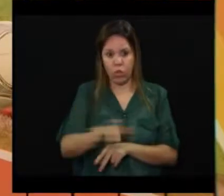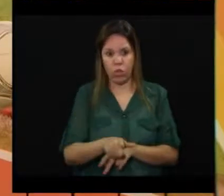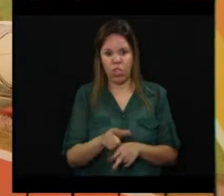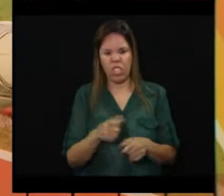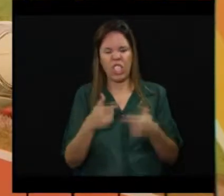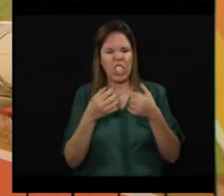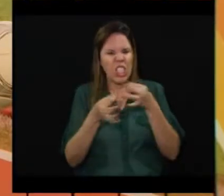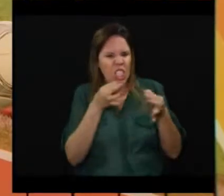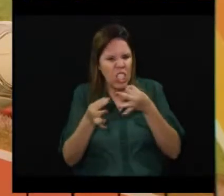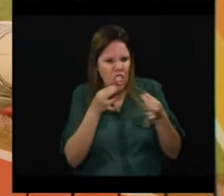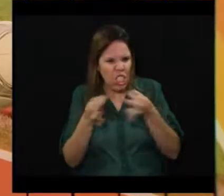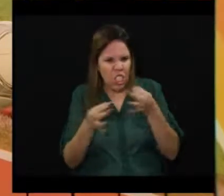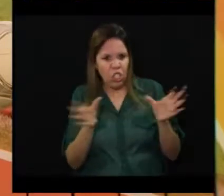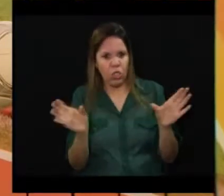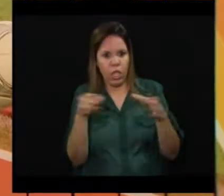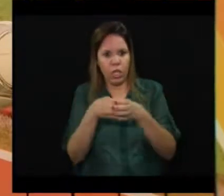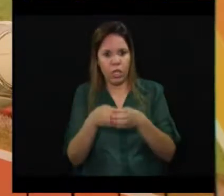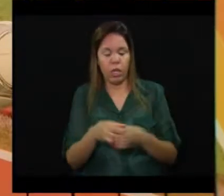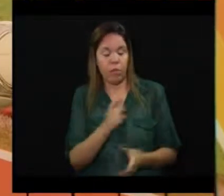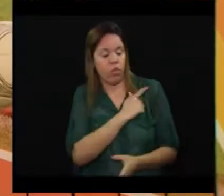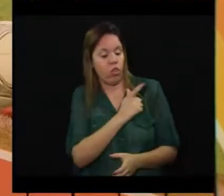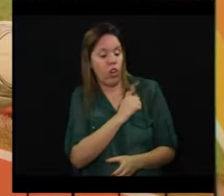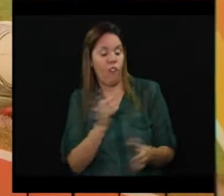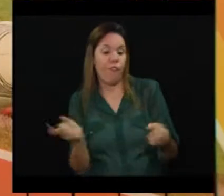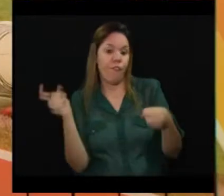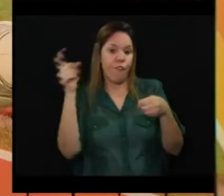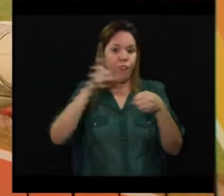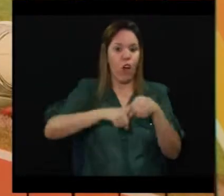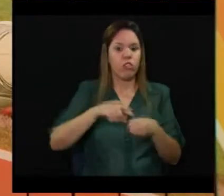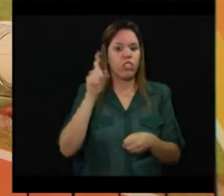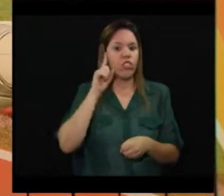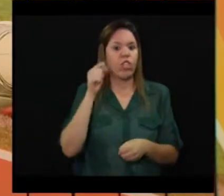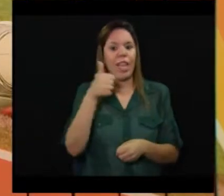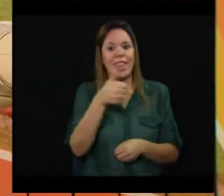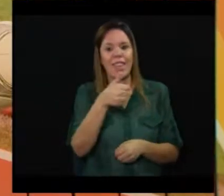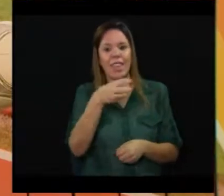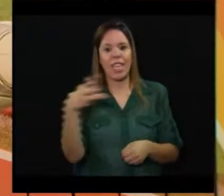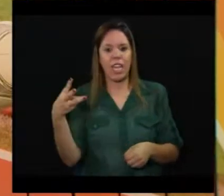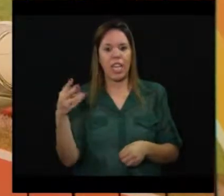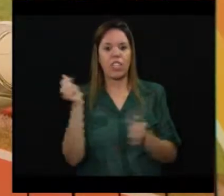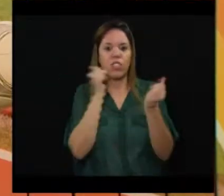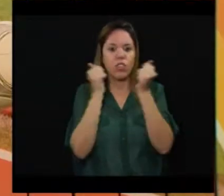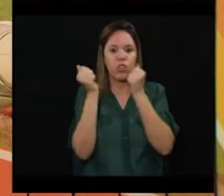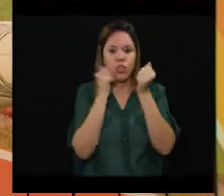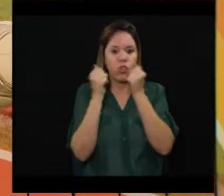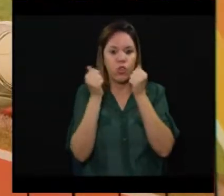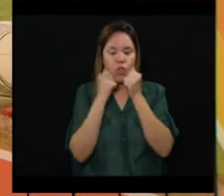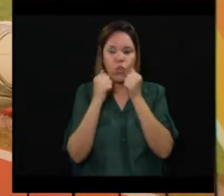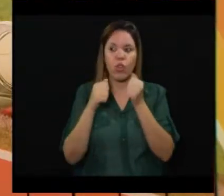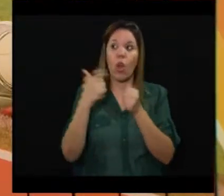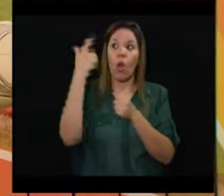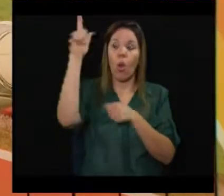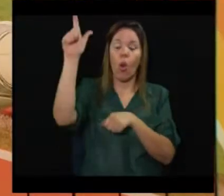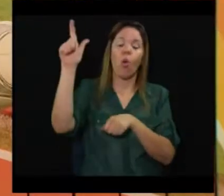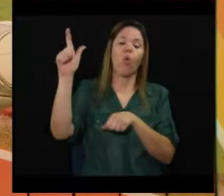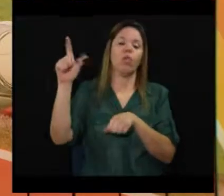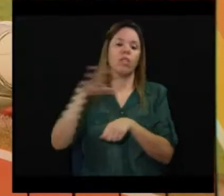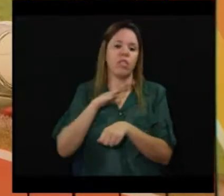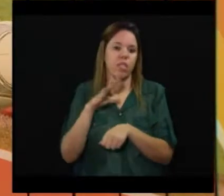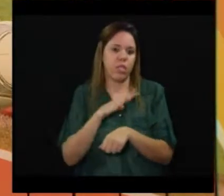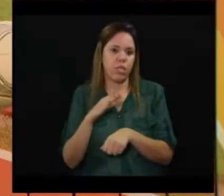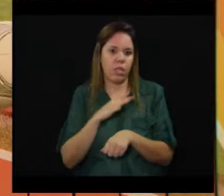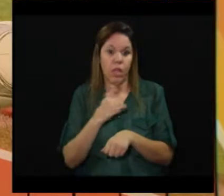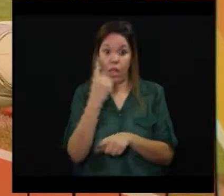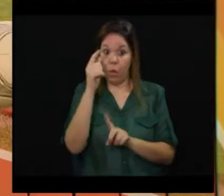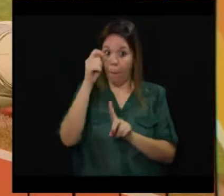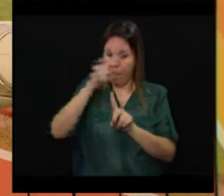equipe. O Bugre volta a campo no dia 13 de julho, fora de casa, contra o CRB. Tem um mês para colocar a casa